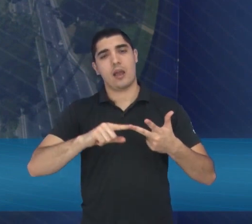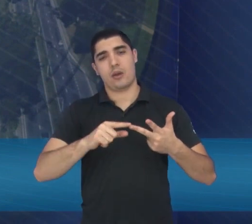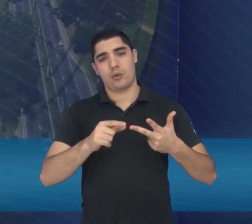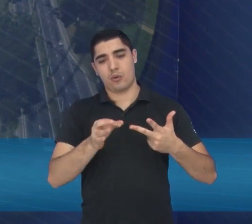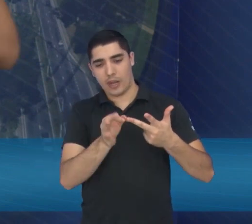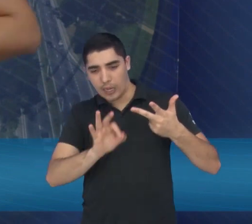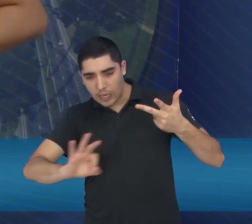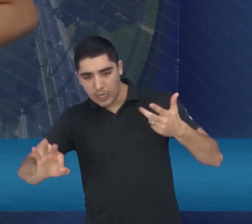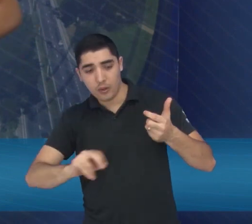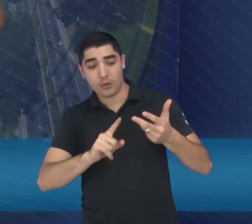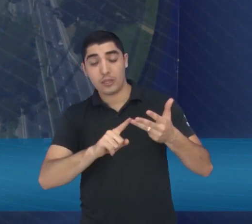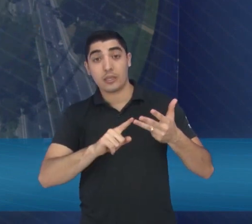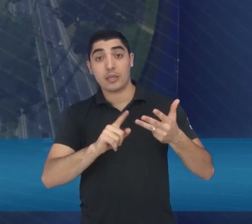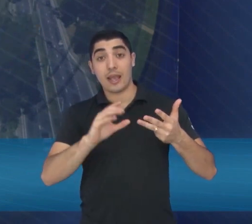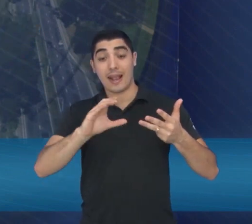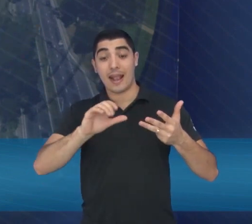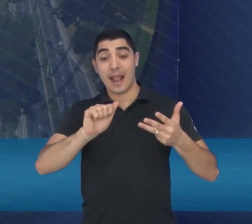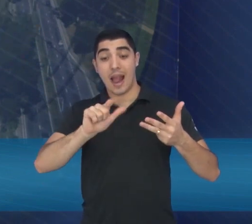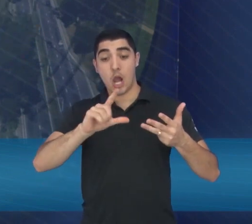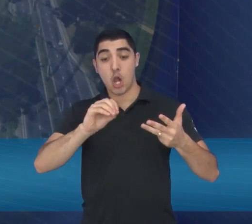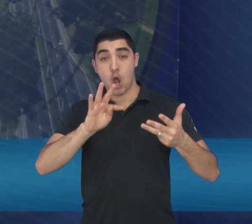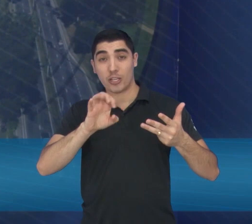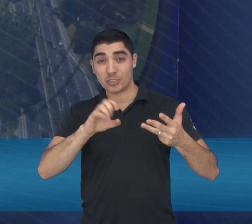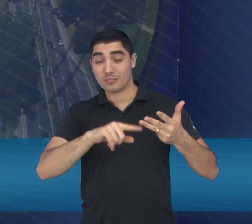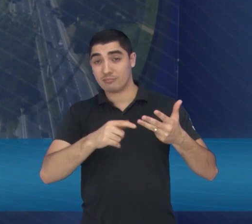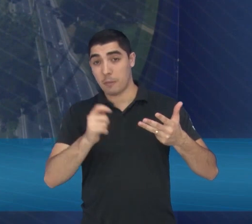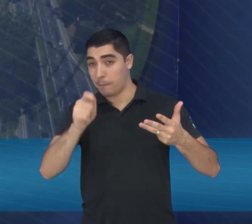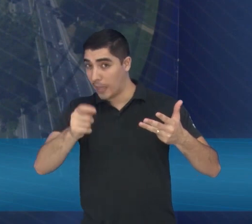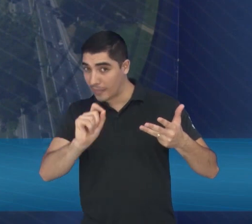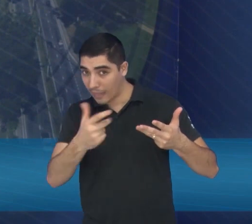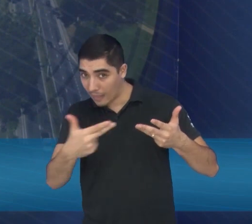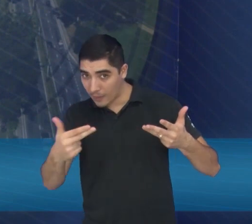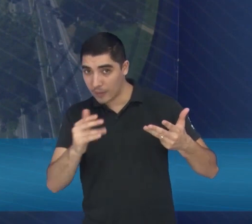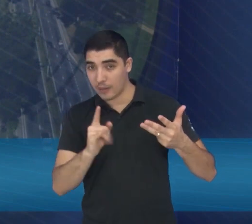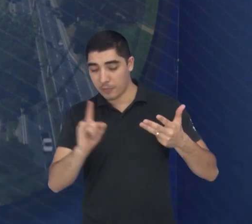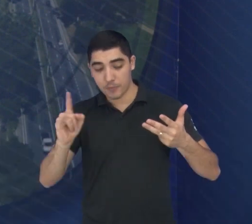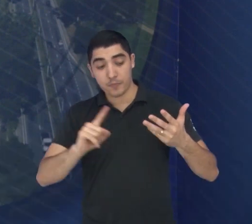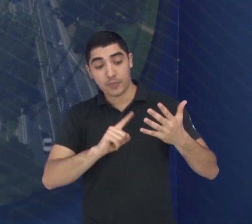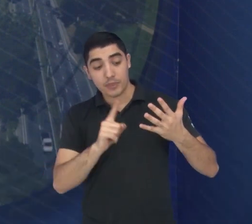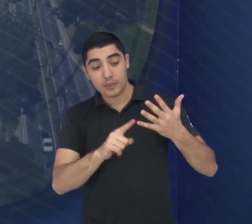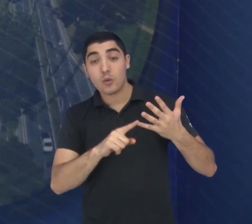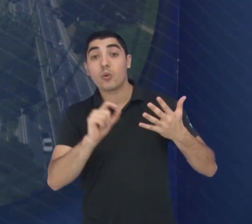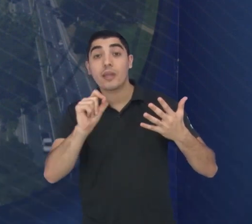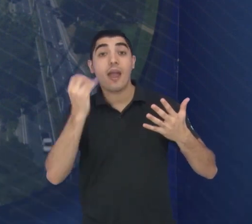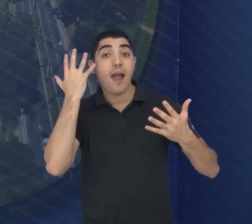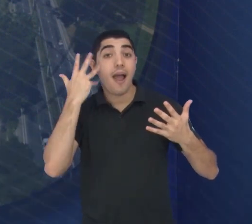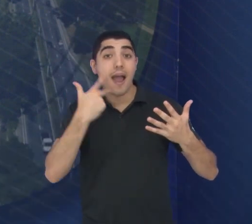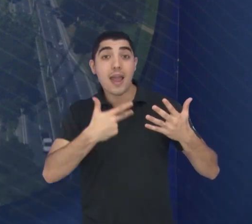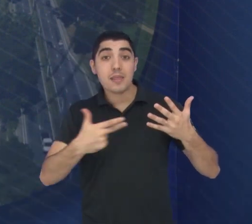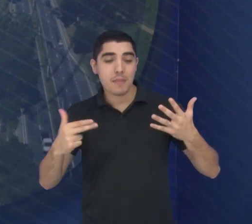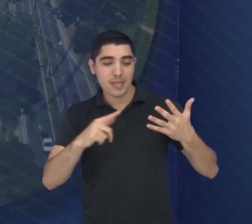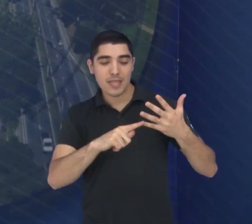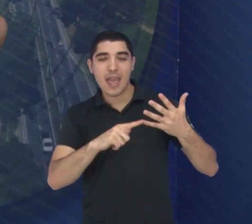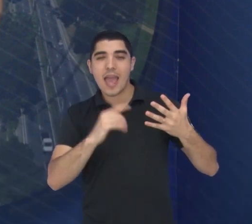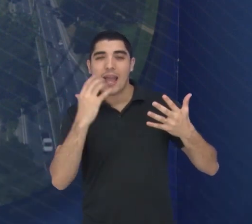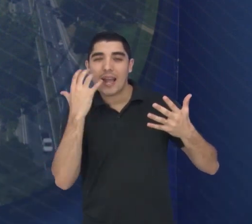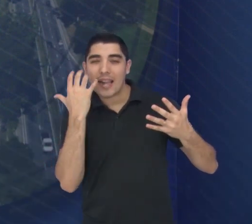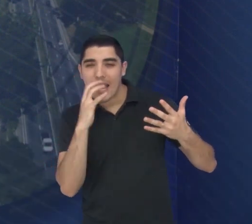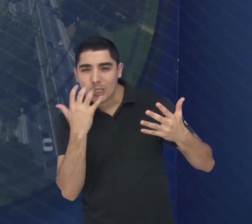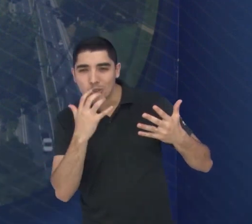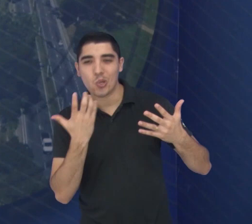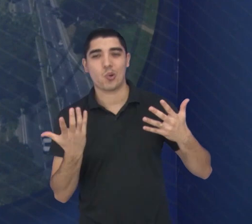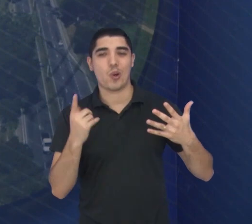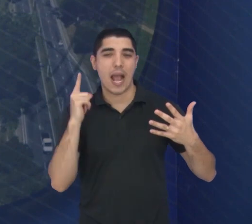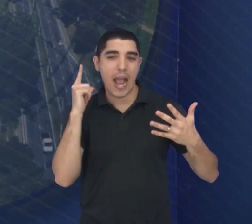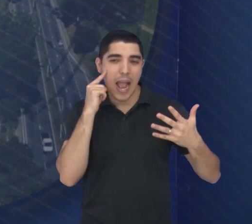Outro assunto que também dá pano para manga é a questão de animais de estimação. Não ia falar cachorro, mas cachorro,